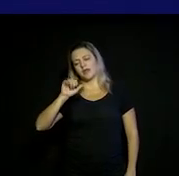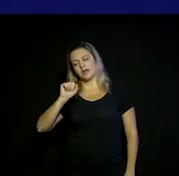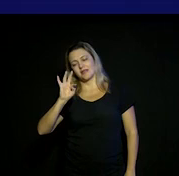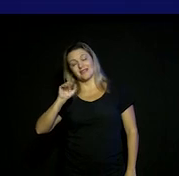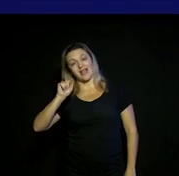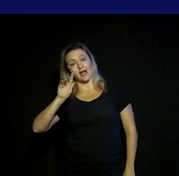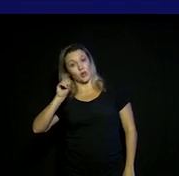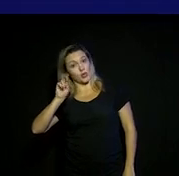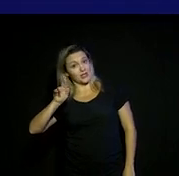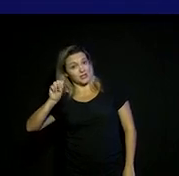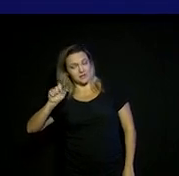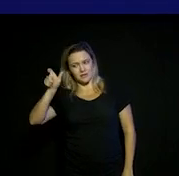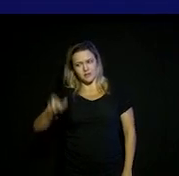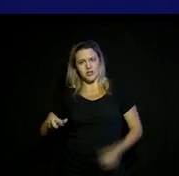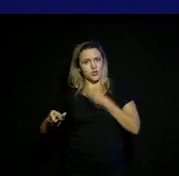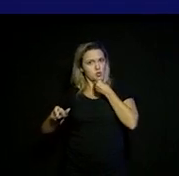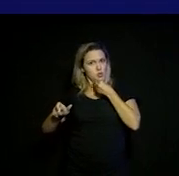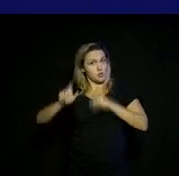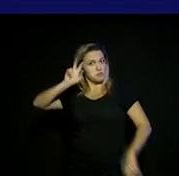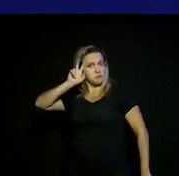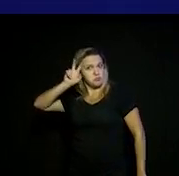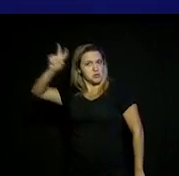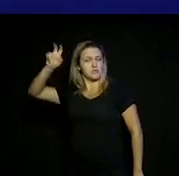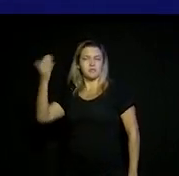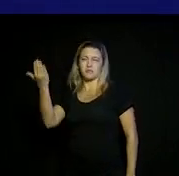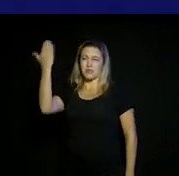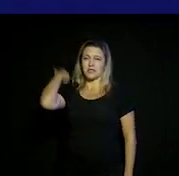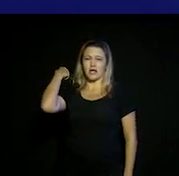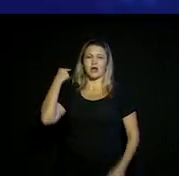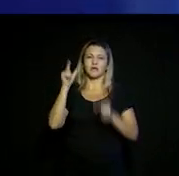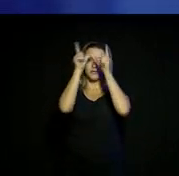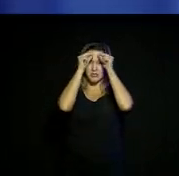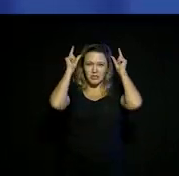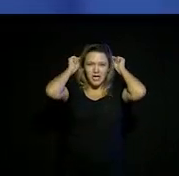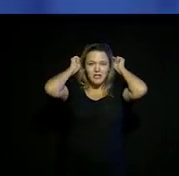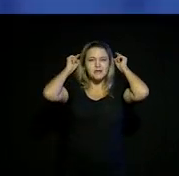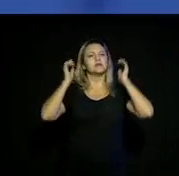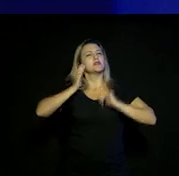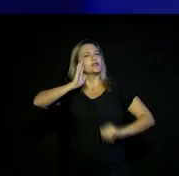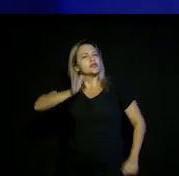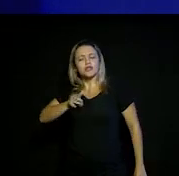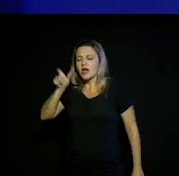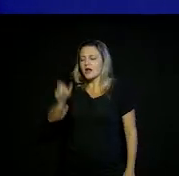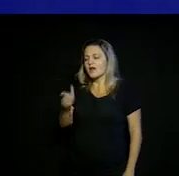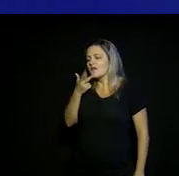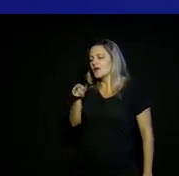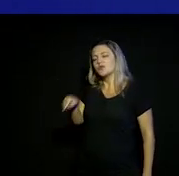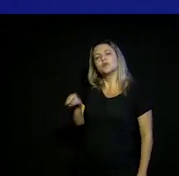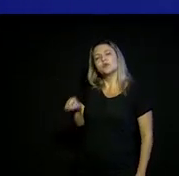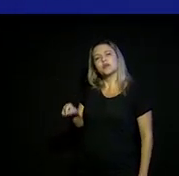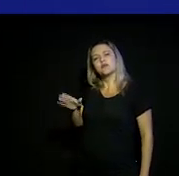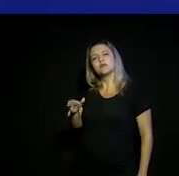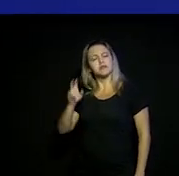que era um grande sábio da Grécia Antiga, Pitágoras, dissamos, um dia teriam dito: você é um